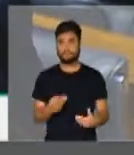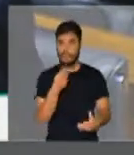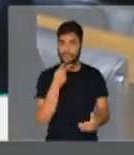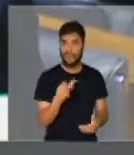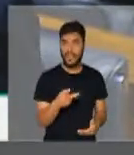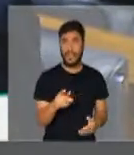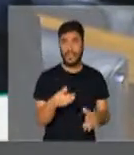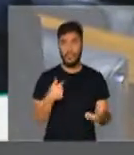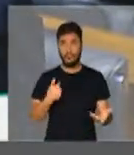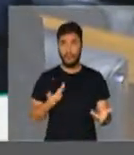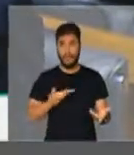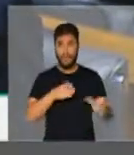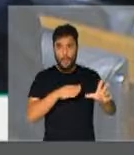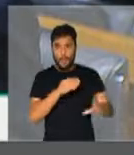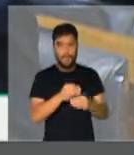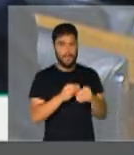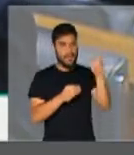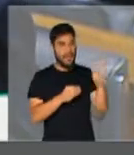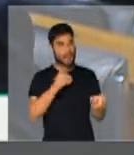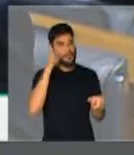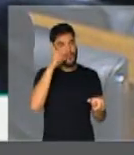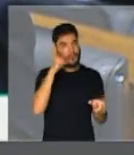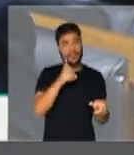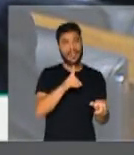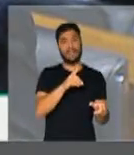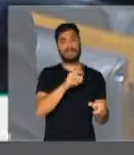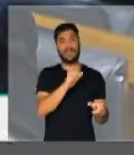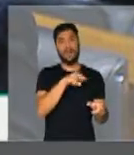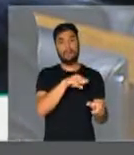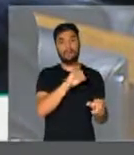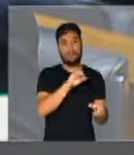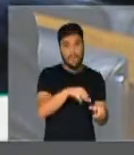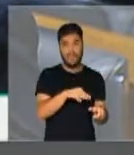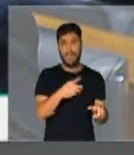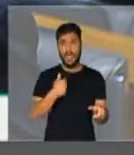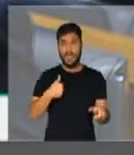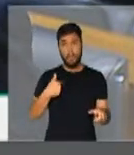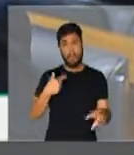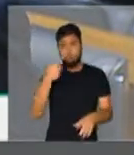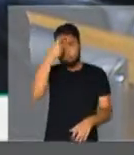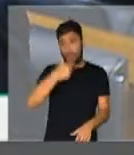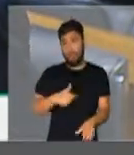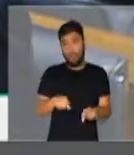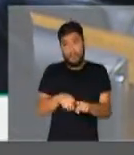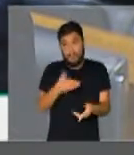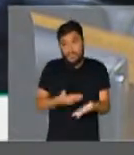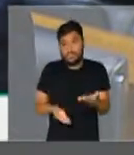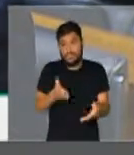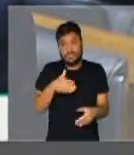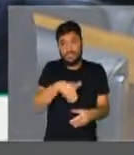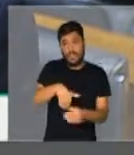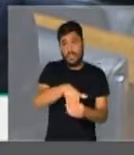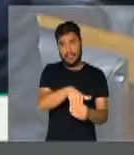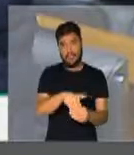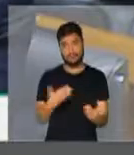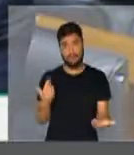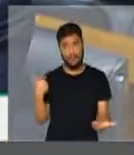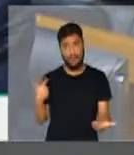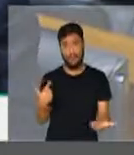dizer que eu me incluo entre aqueles que foram derrotados no